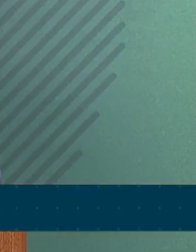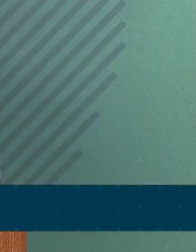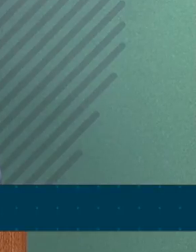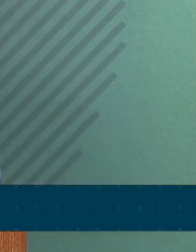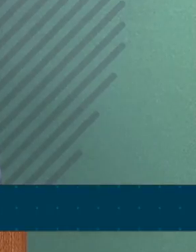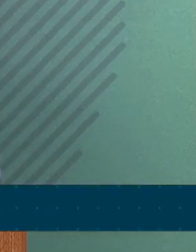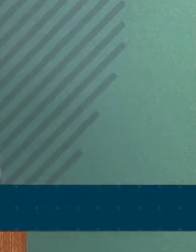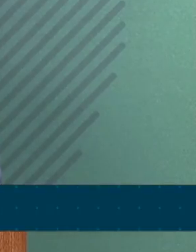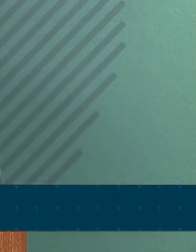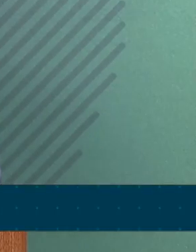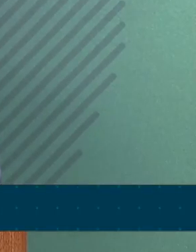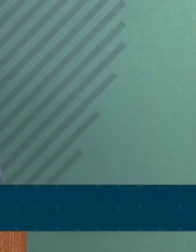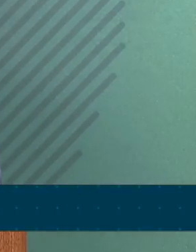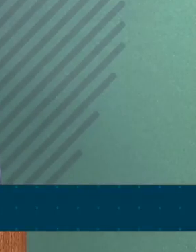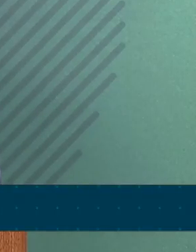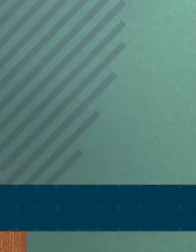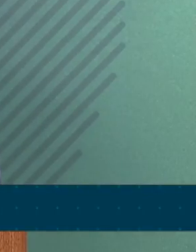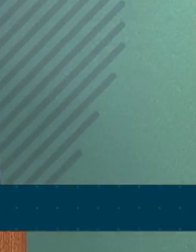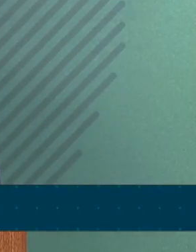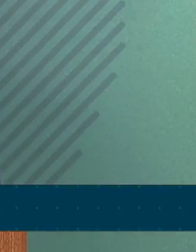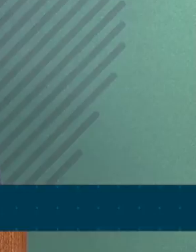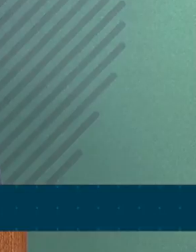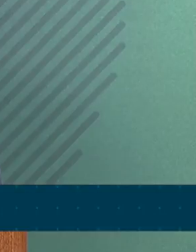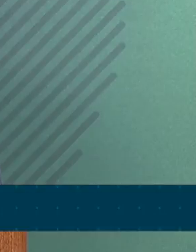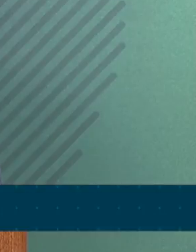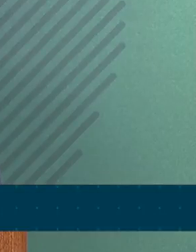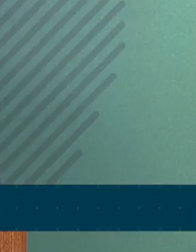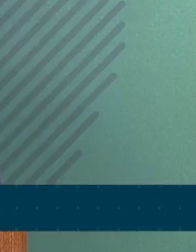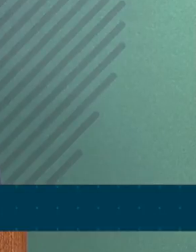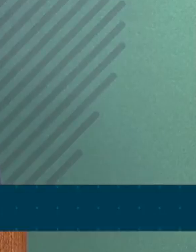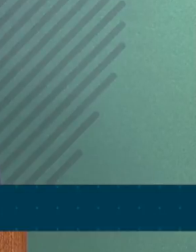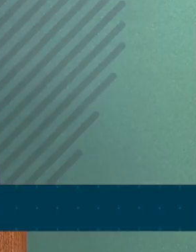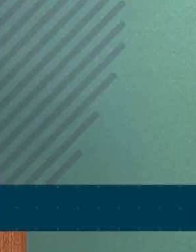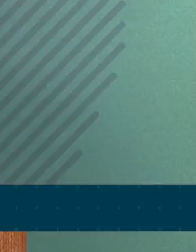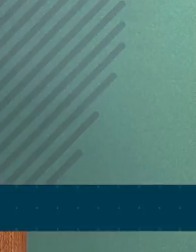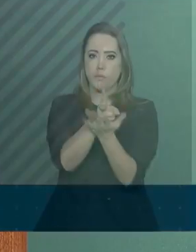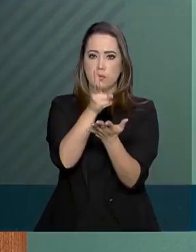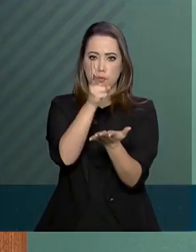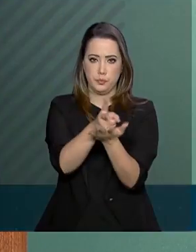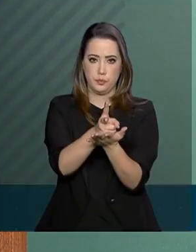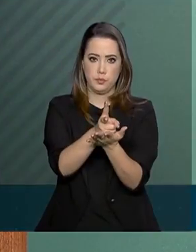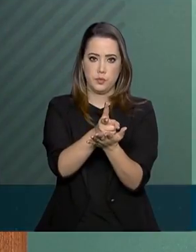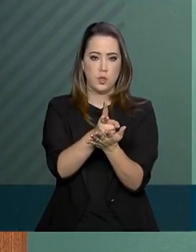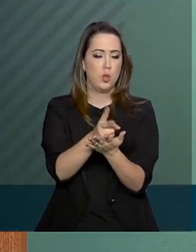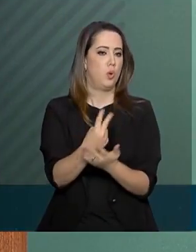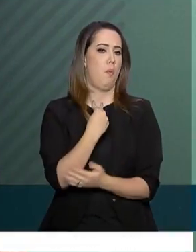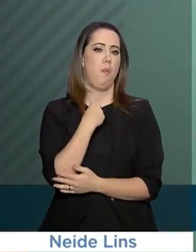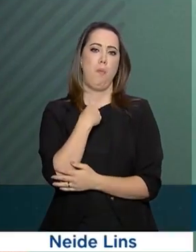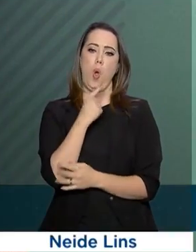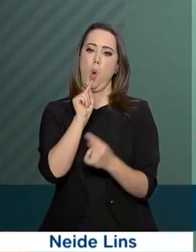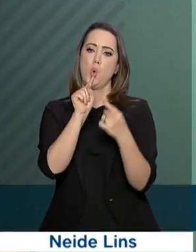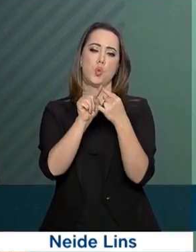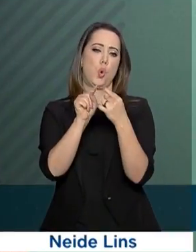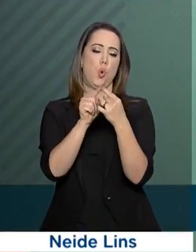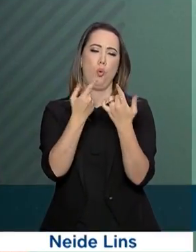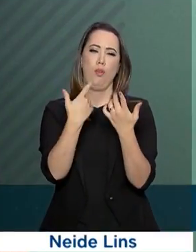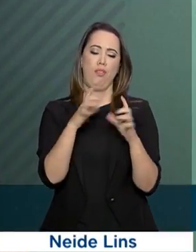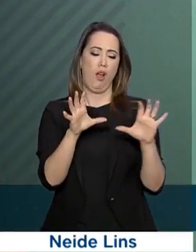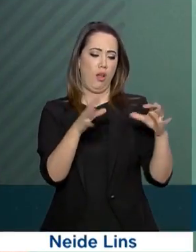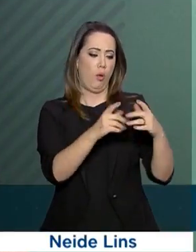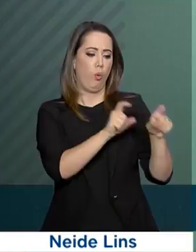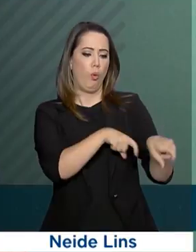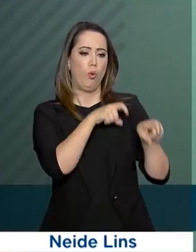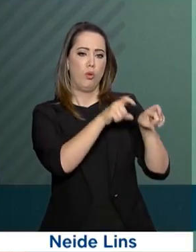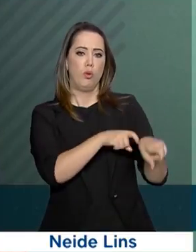todos na mesma direção é inadmissível que o agronegócio brasileiro tenha